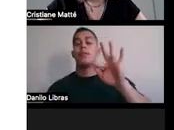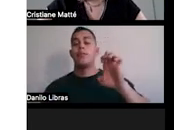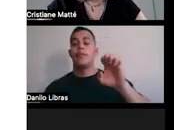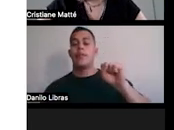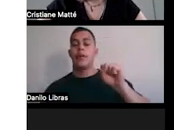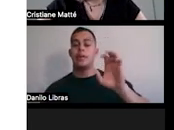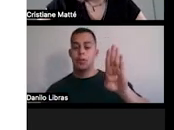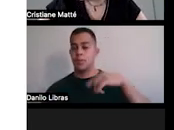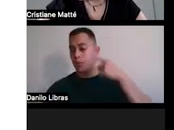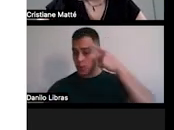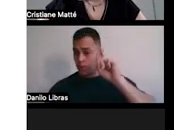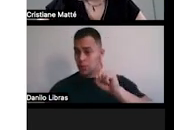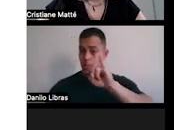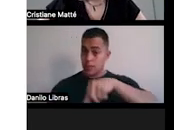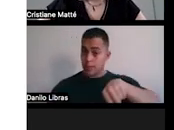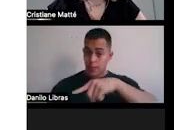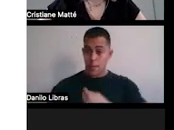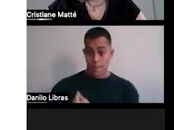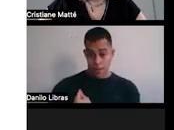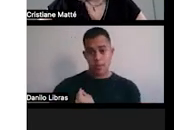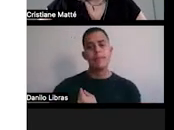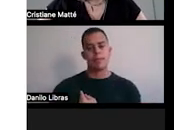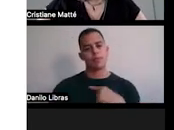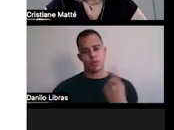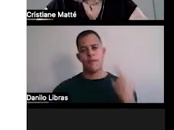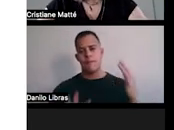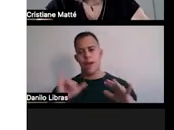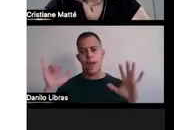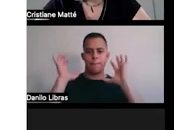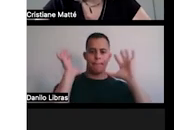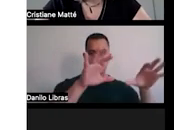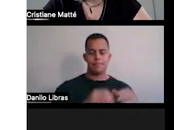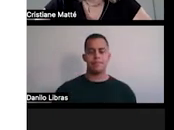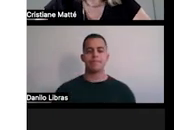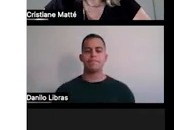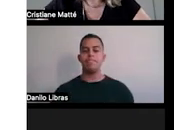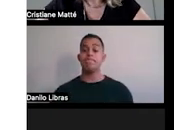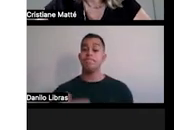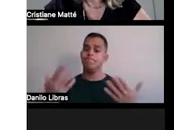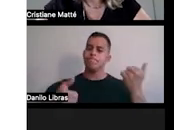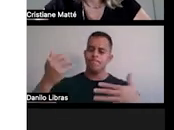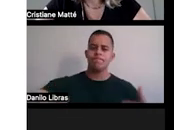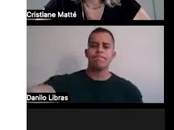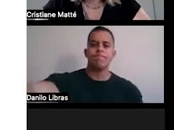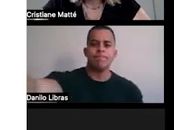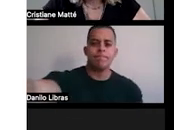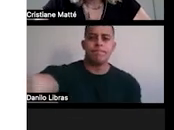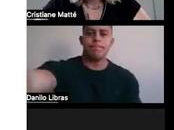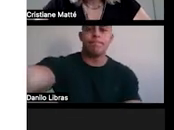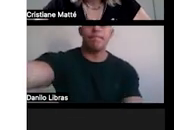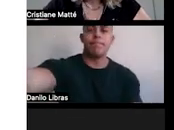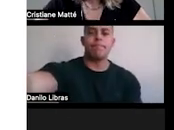participar, a gente vai estar lá também participando. Então, contar um pouquinho mais para vocês o que é esse tal de DOHAD,